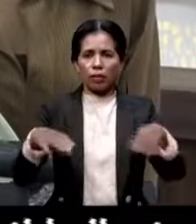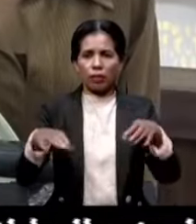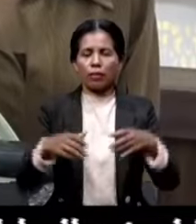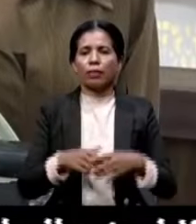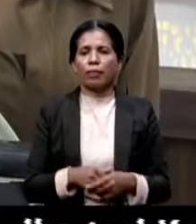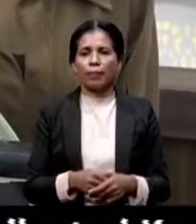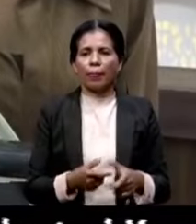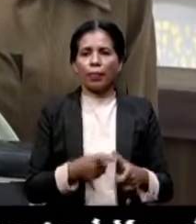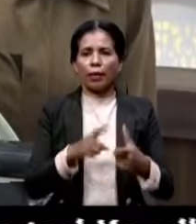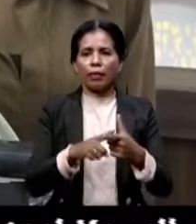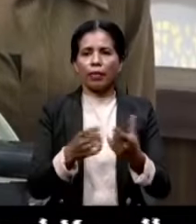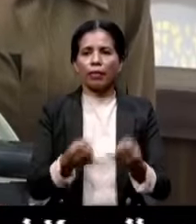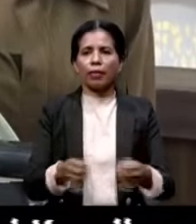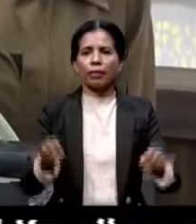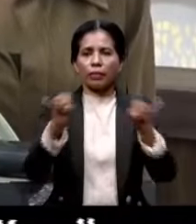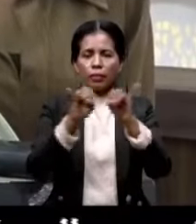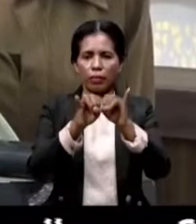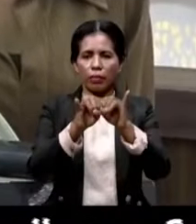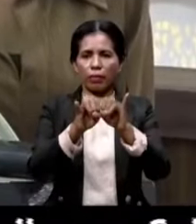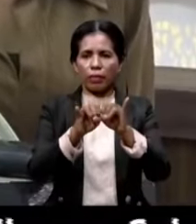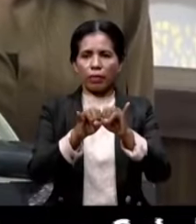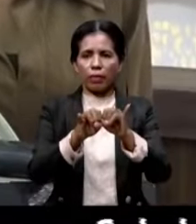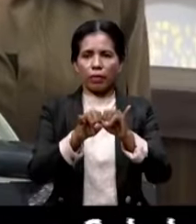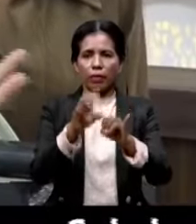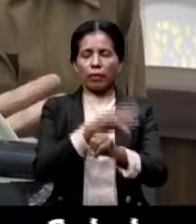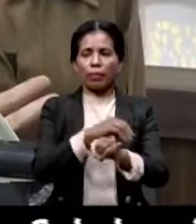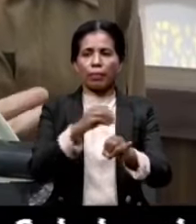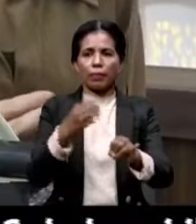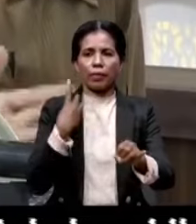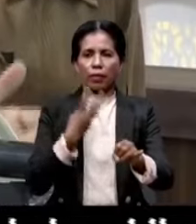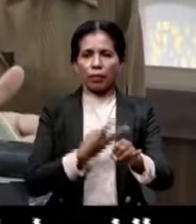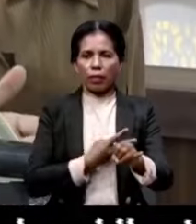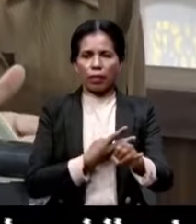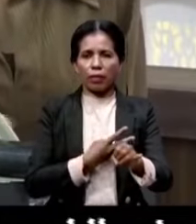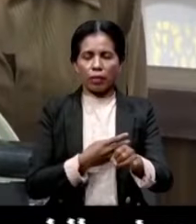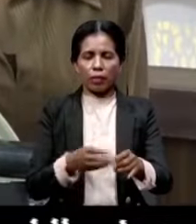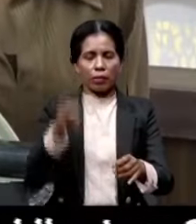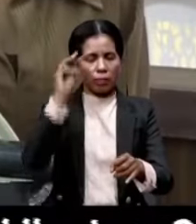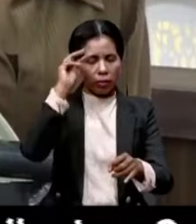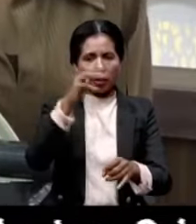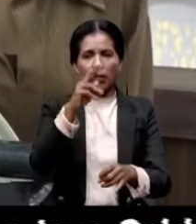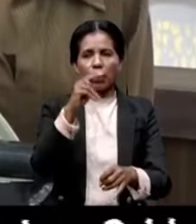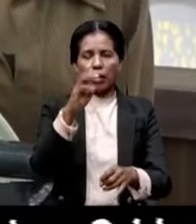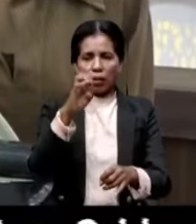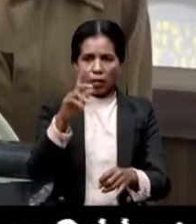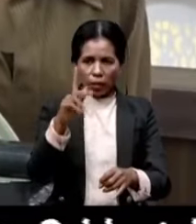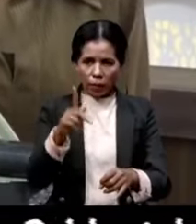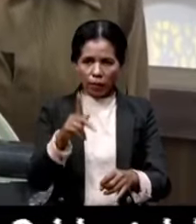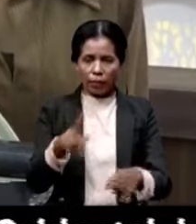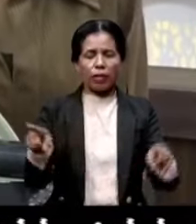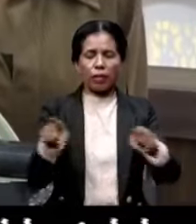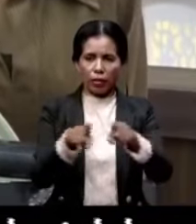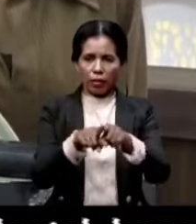ba instituição pública Sira, Sira vale o serviço do Ministério dos Negócios Estrangeiros do UNI. Meio bem,